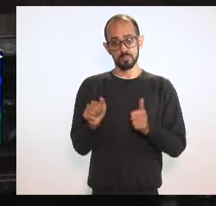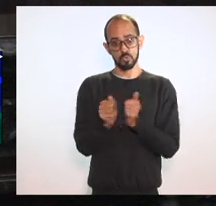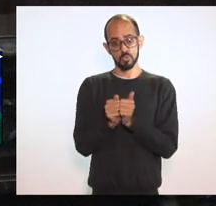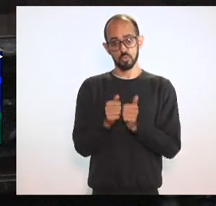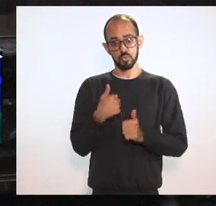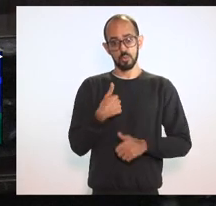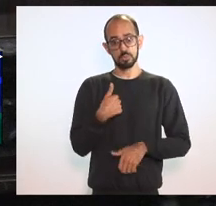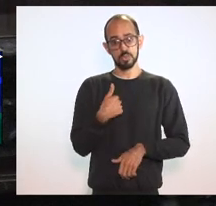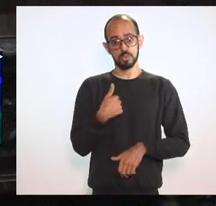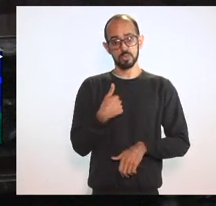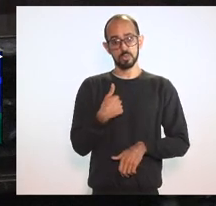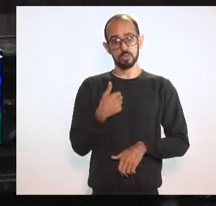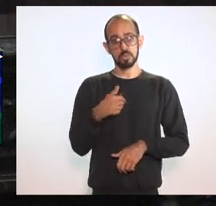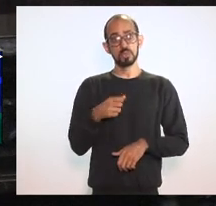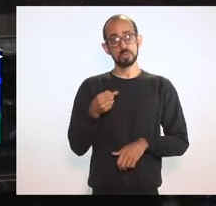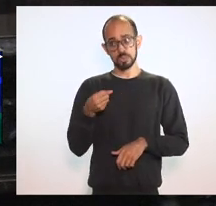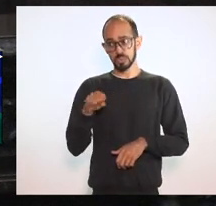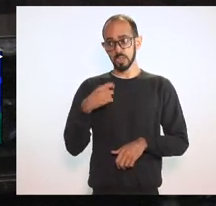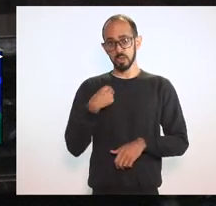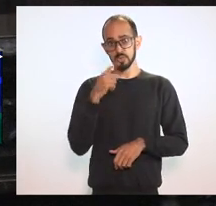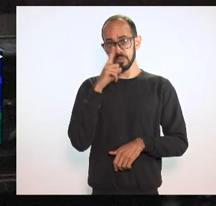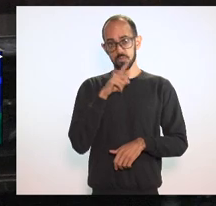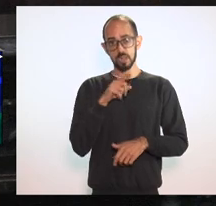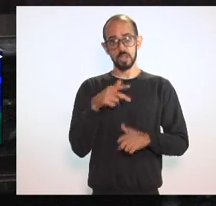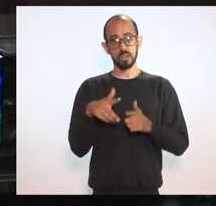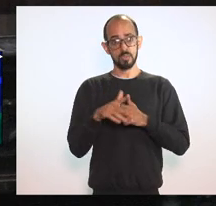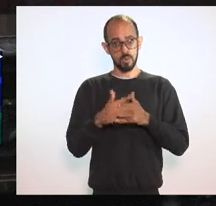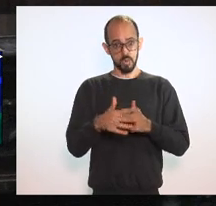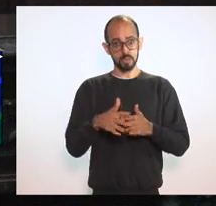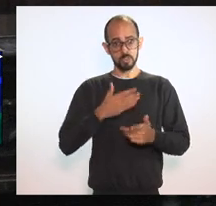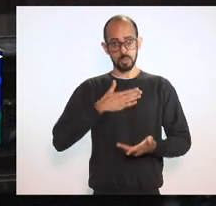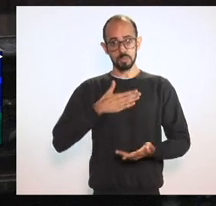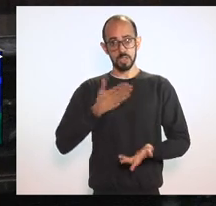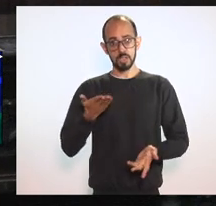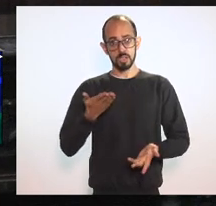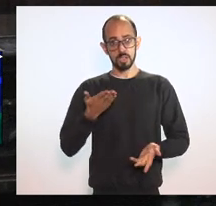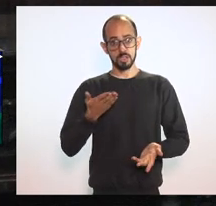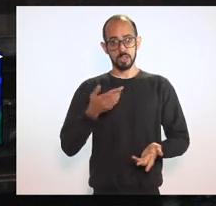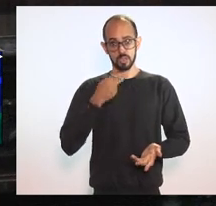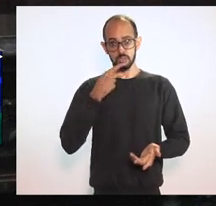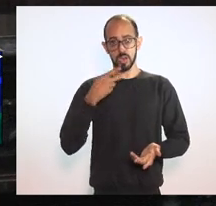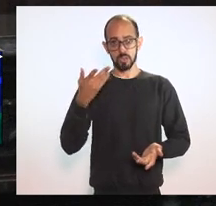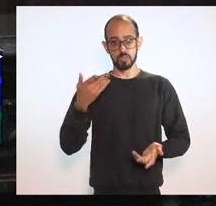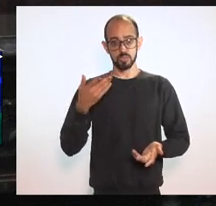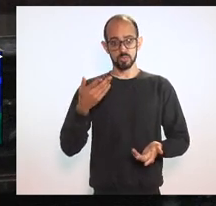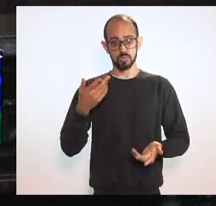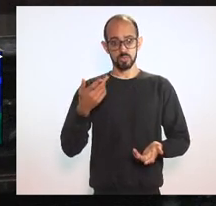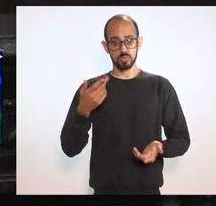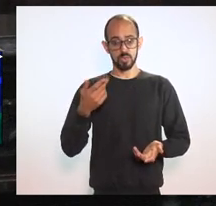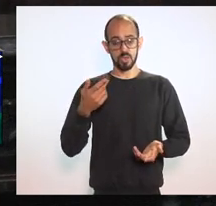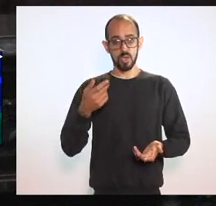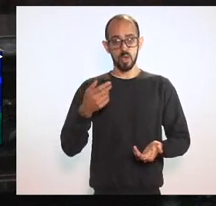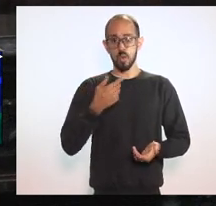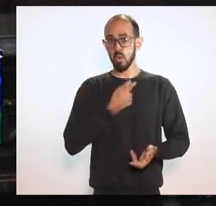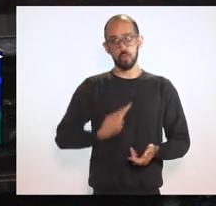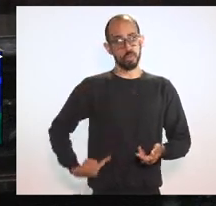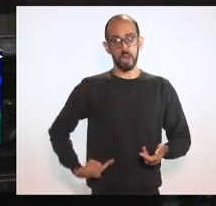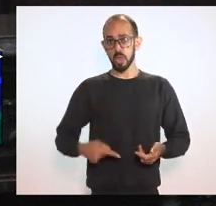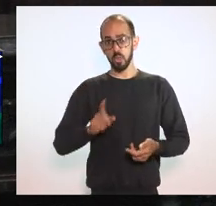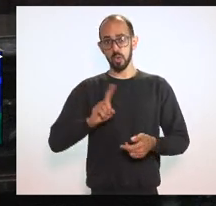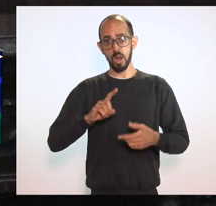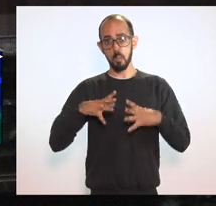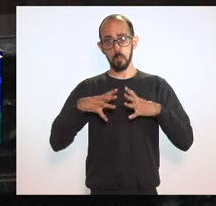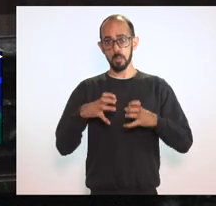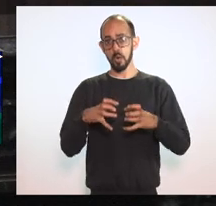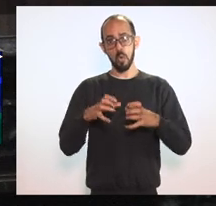me por favor me corrijam qual o momento o governador D é um prefeito dizendo passa-se a minha vontade